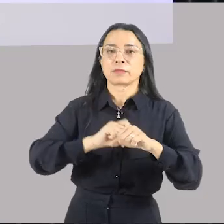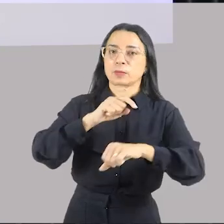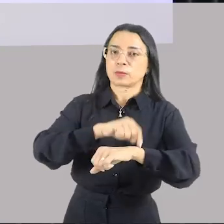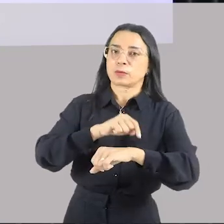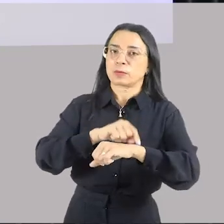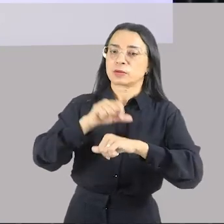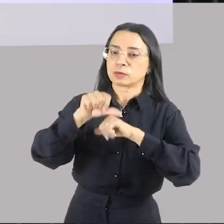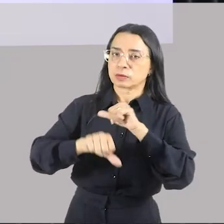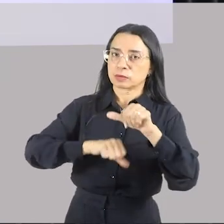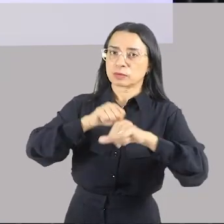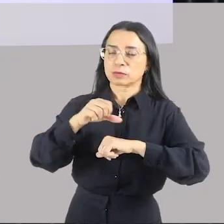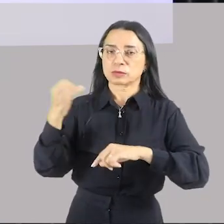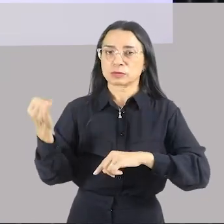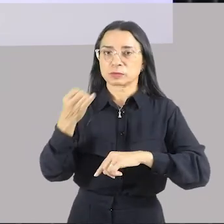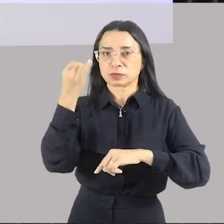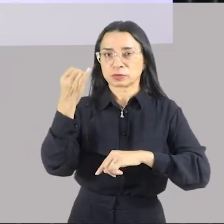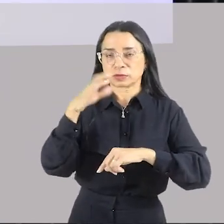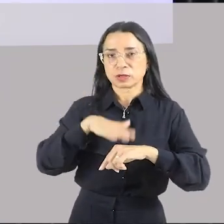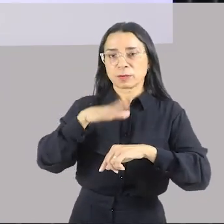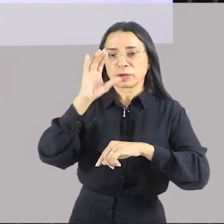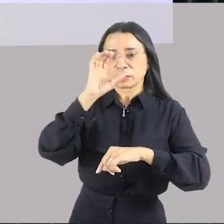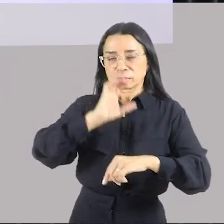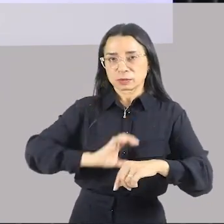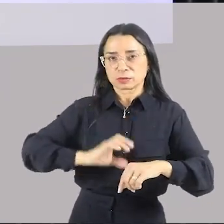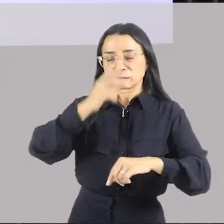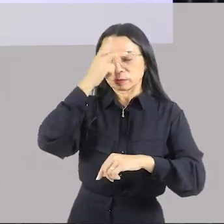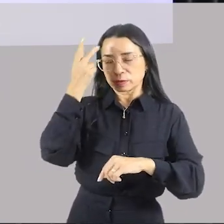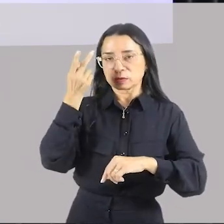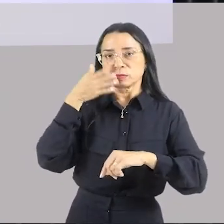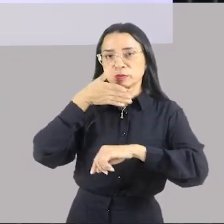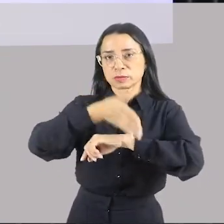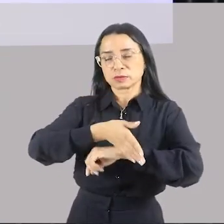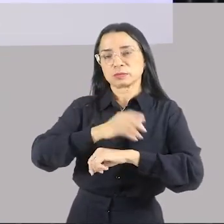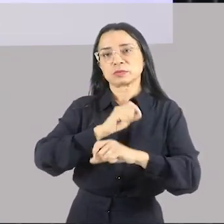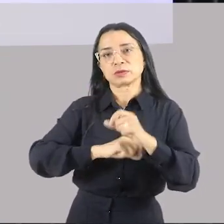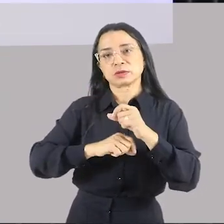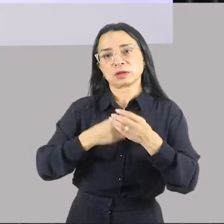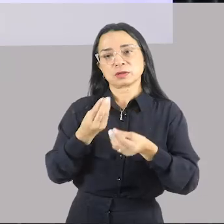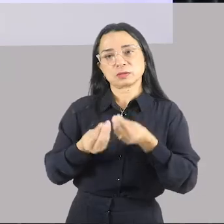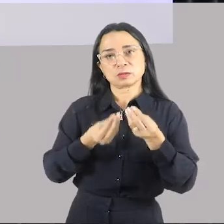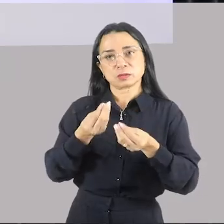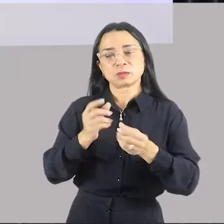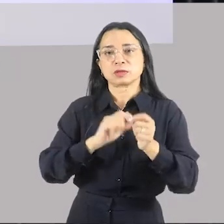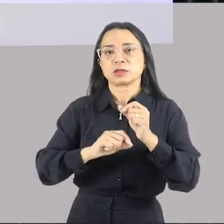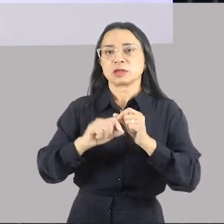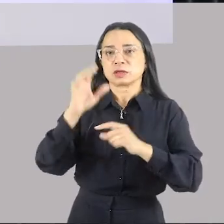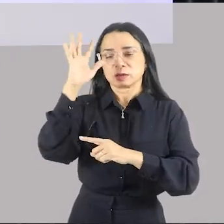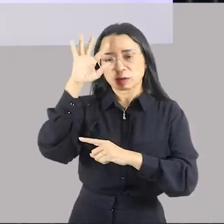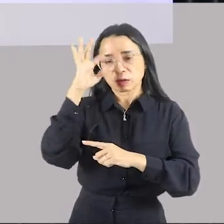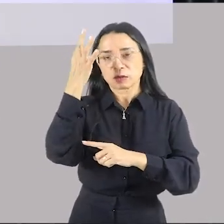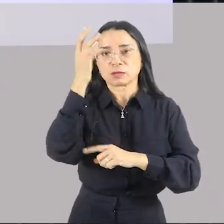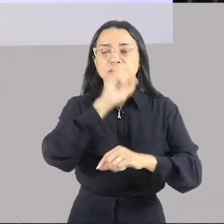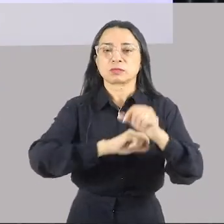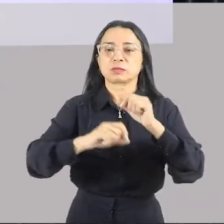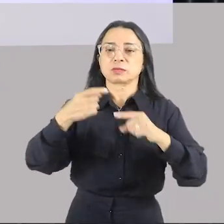importantes e mais os cidadãos tendem a participar de forma direta ou indireta das decisões políticas.